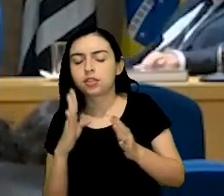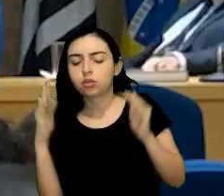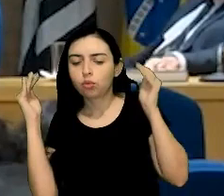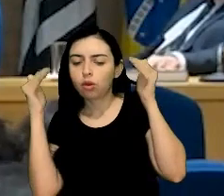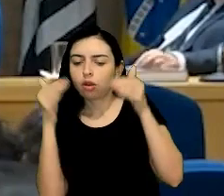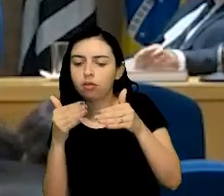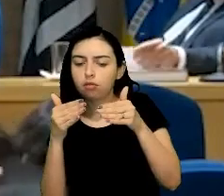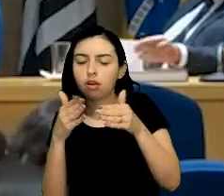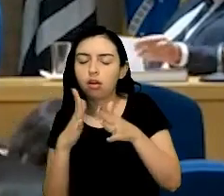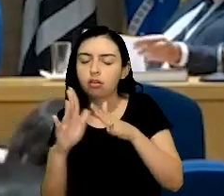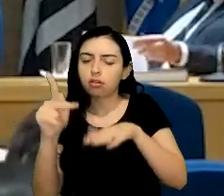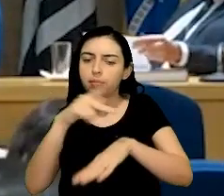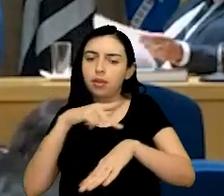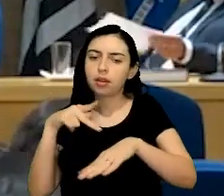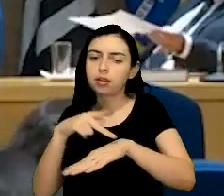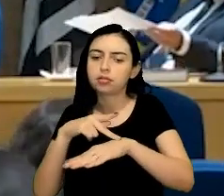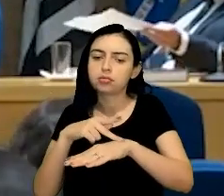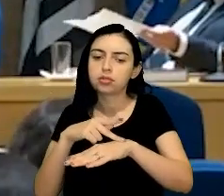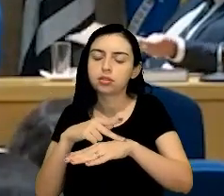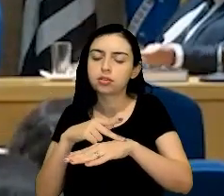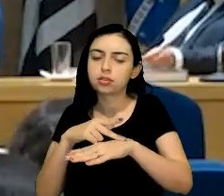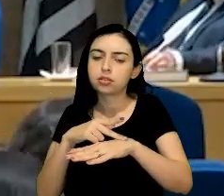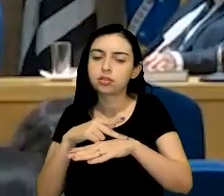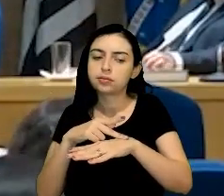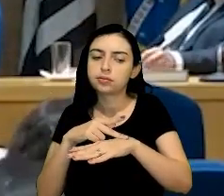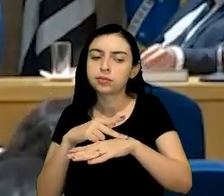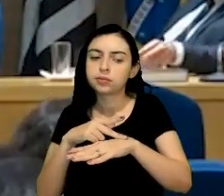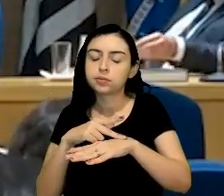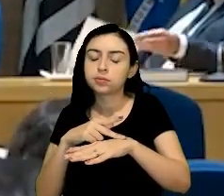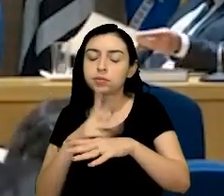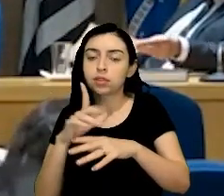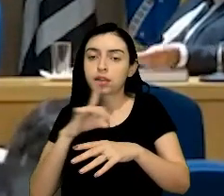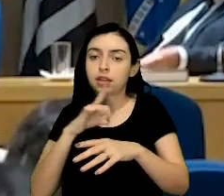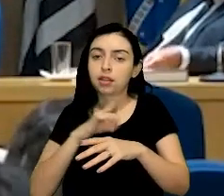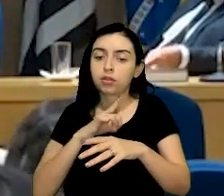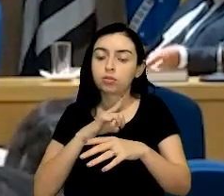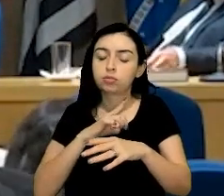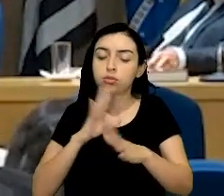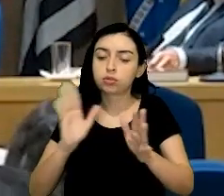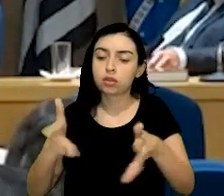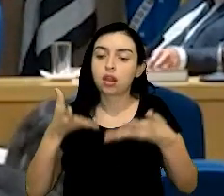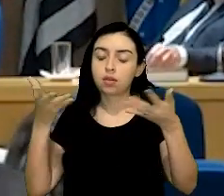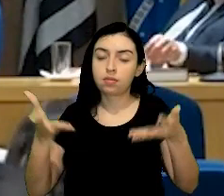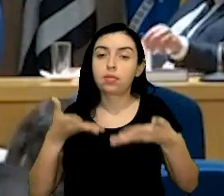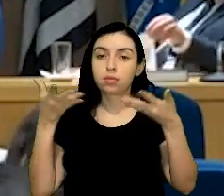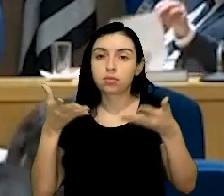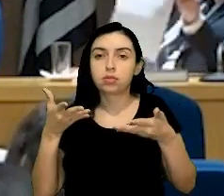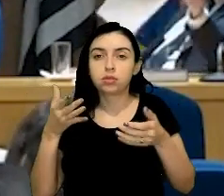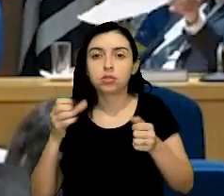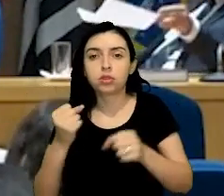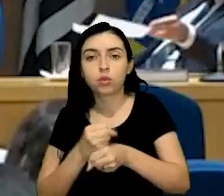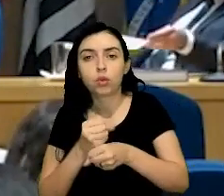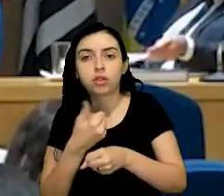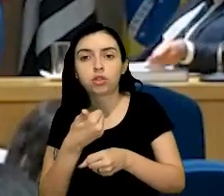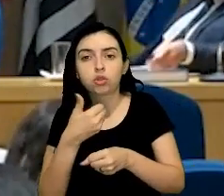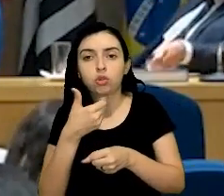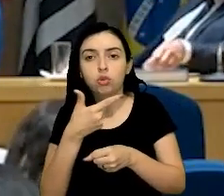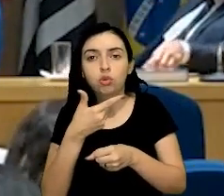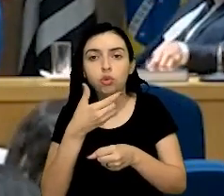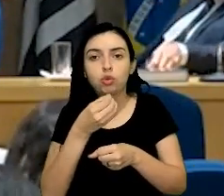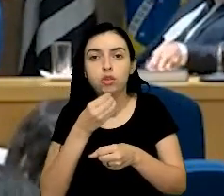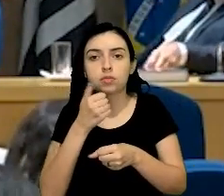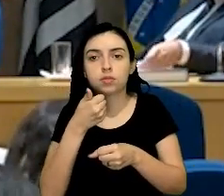capital internacional teve um impulso, né, nos anos 2010, nós vamos ter, então, um